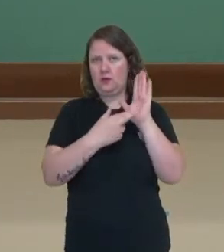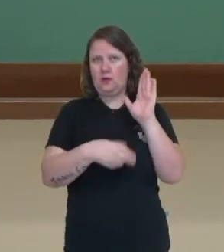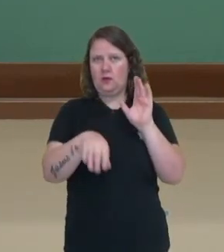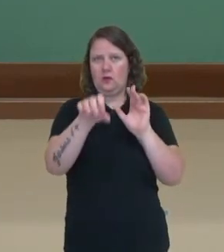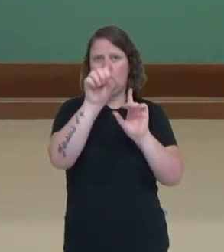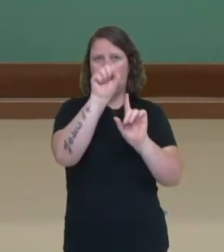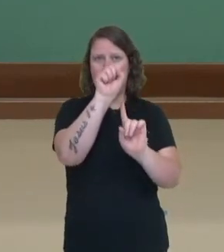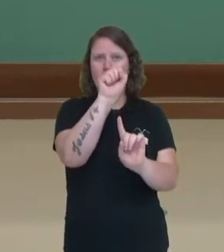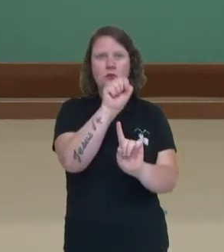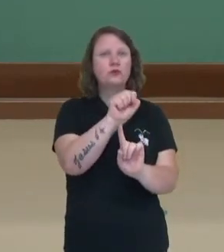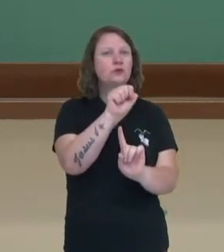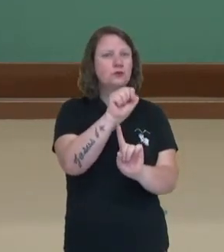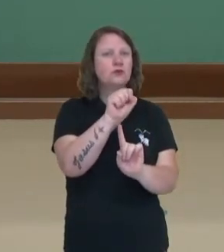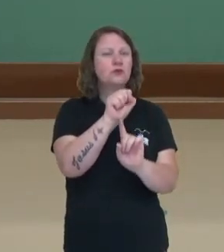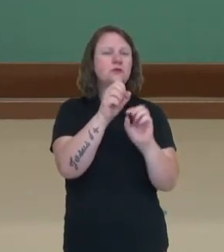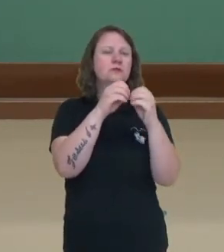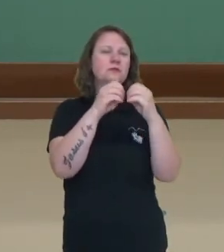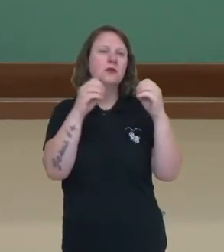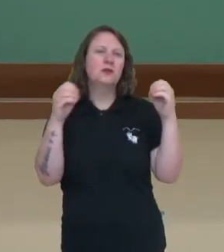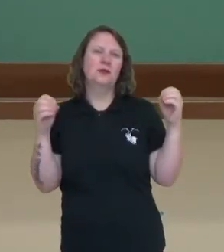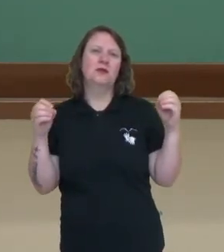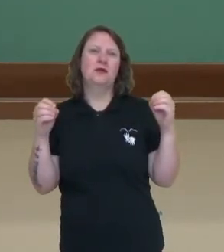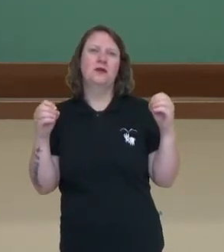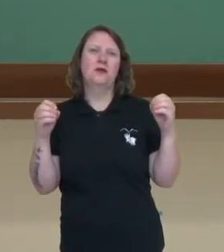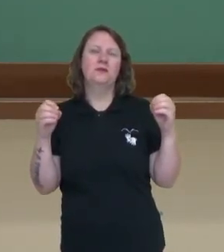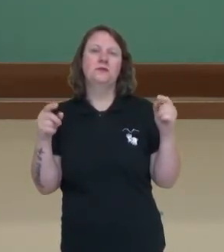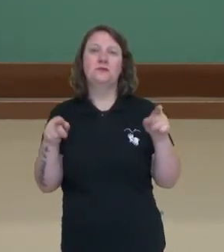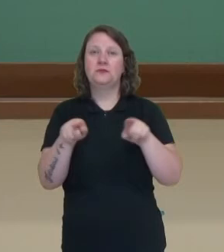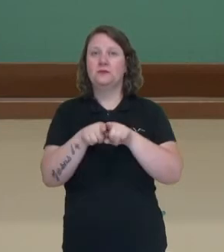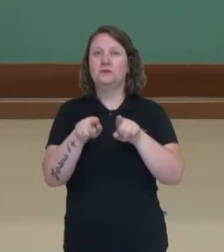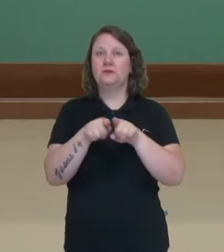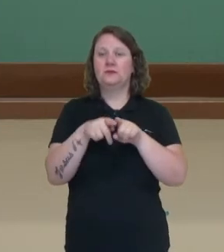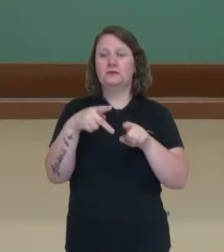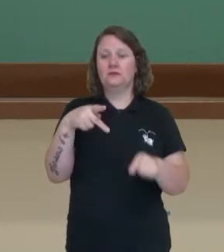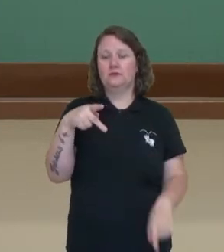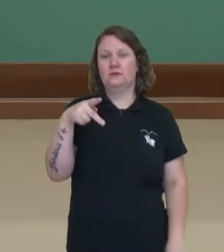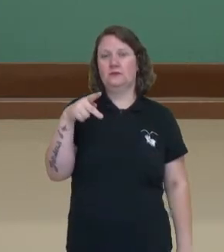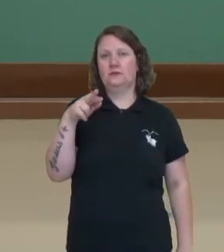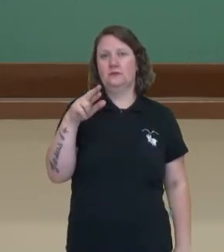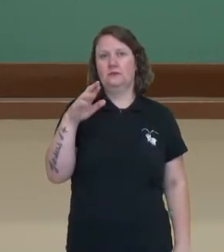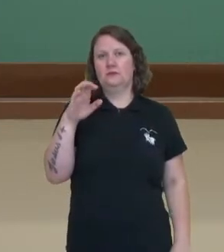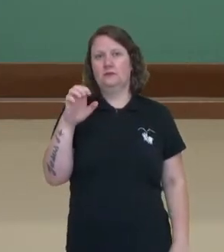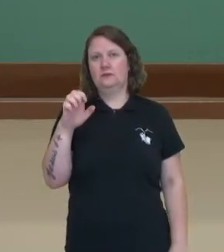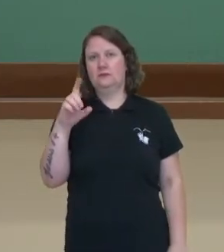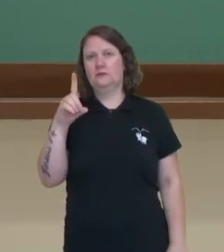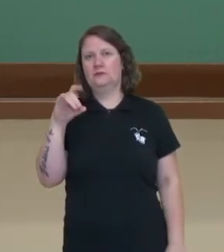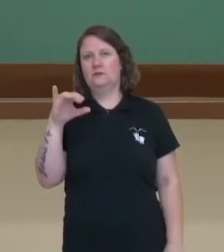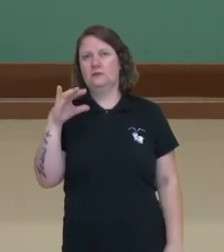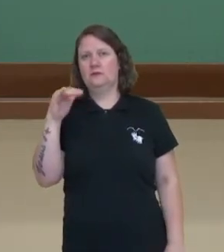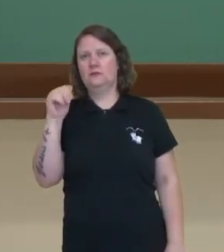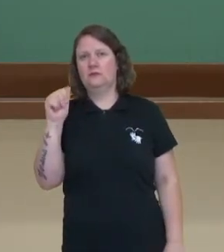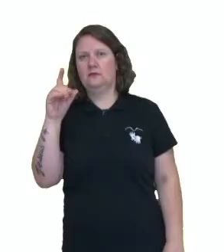sujeito daquela oração. E o que restará será o predicado. Então vamos à correção.